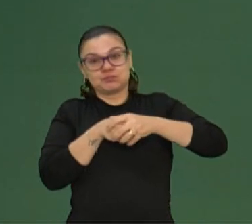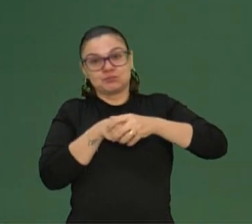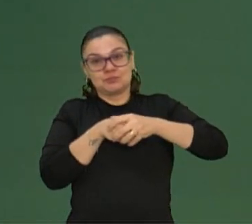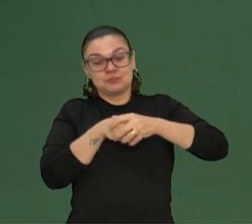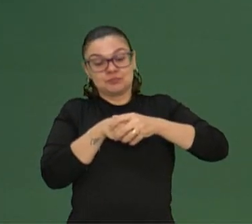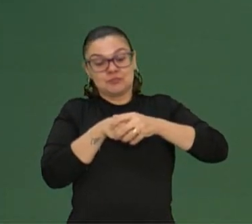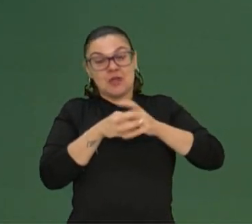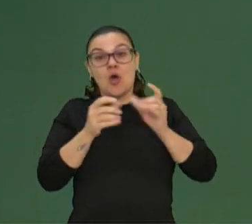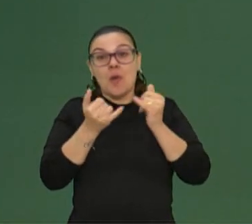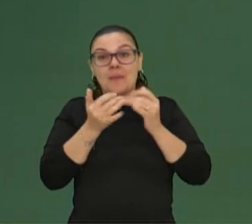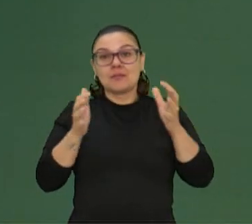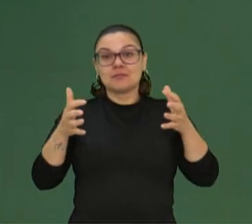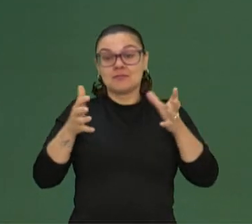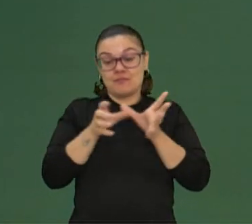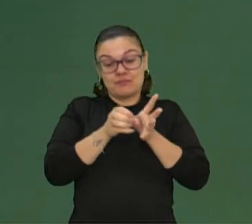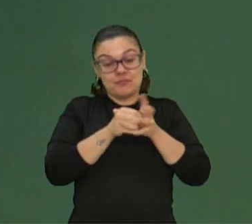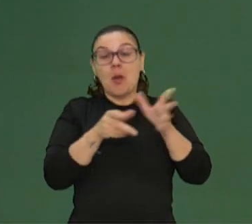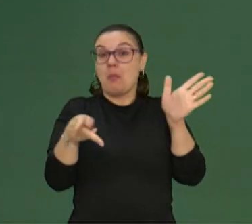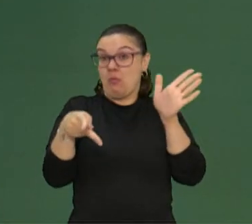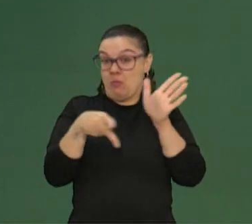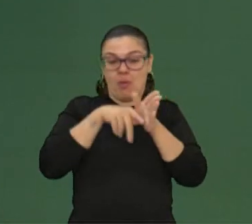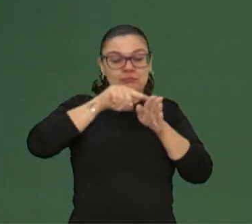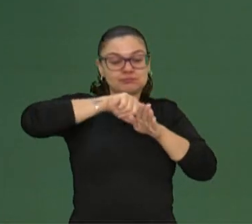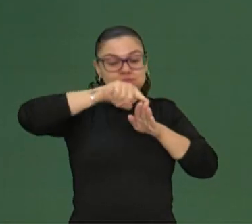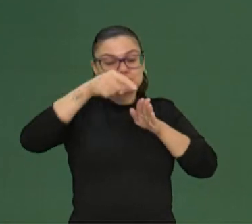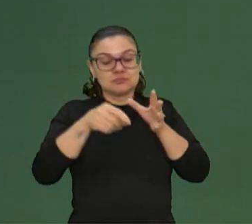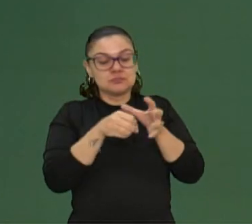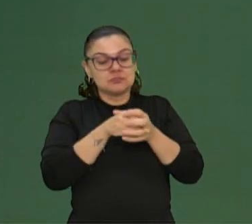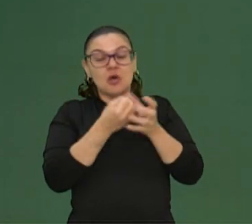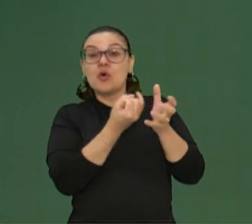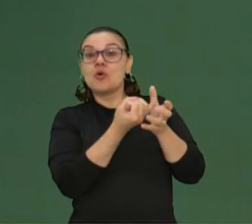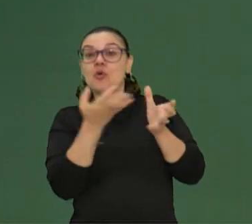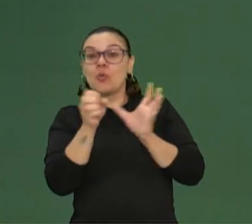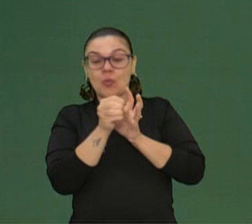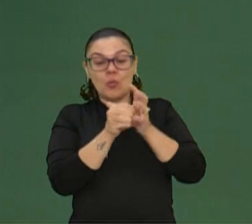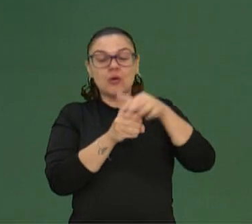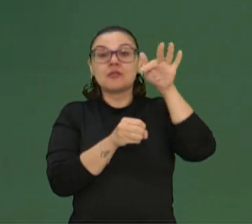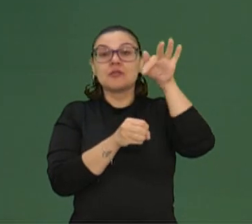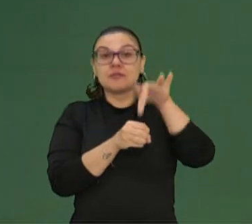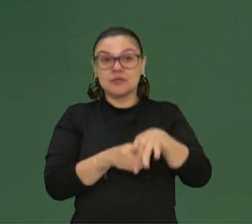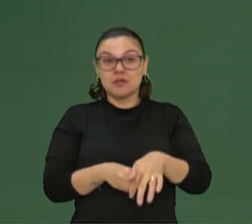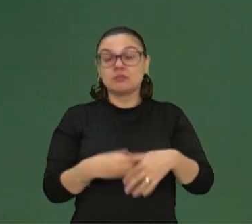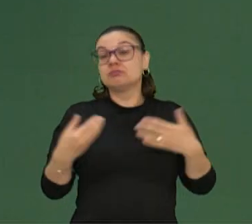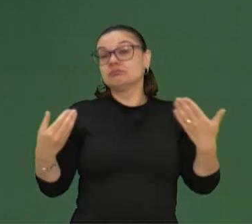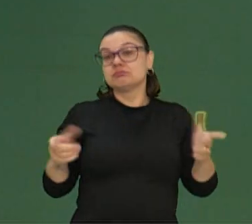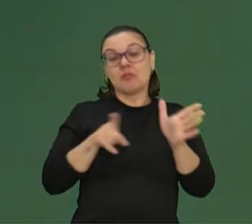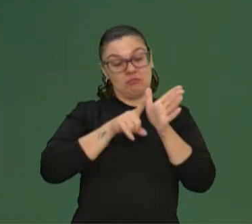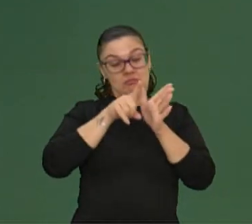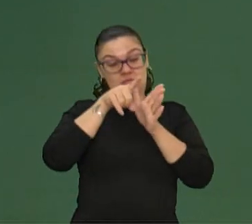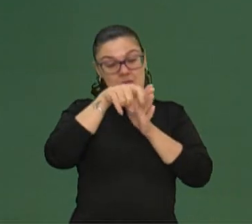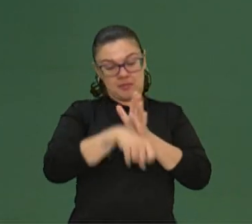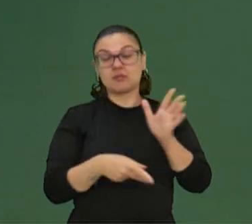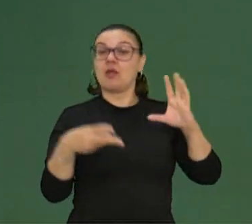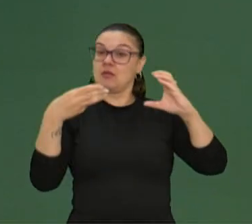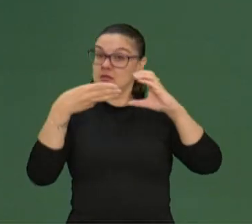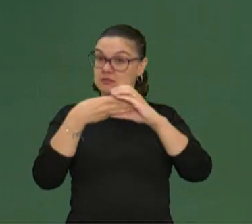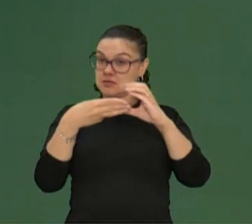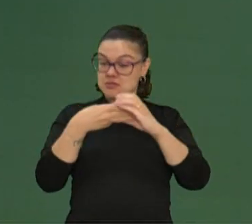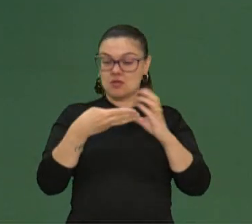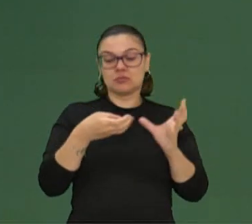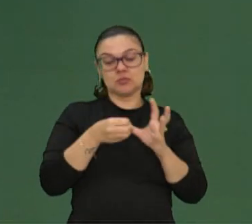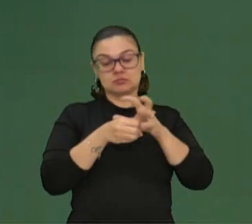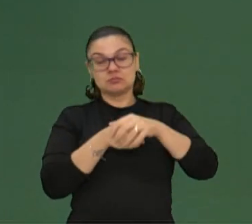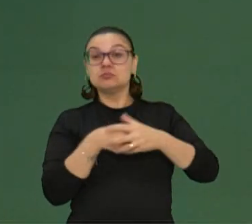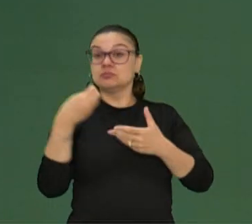a célula abraçou usando a própria membrana. Então, quantas membranas isso vai ter no final? A da bactéria e a membrana da célula que transportou